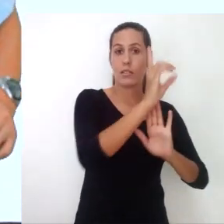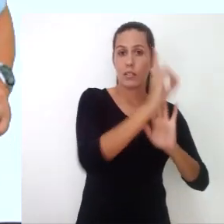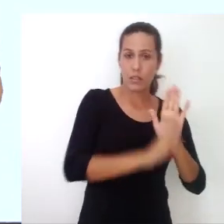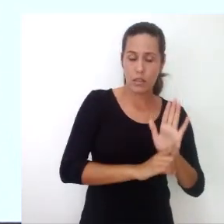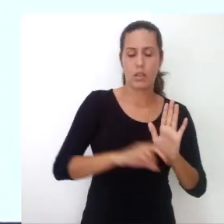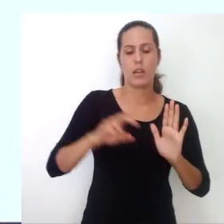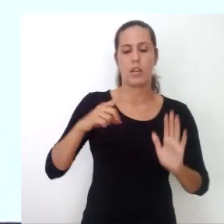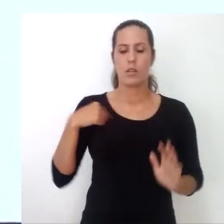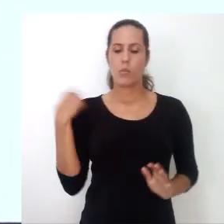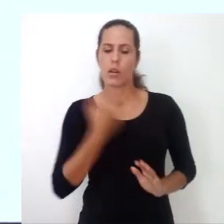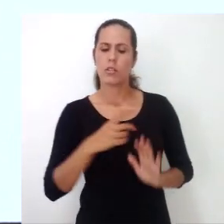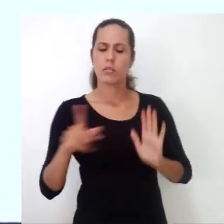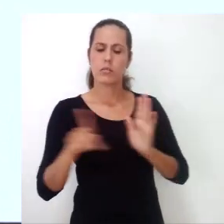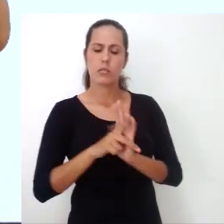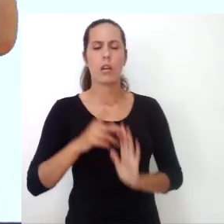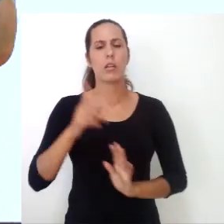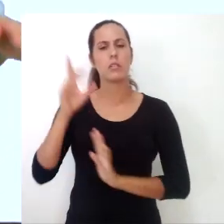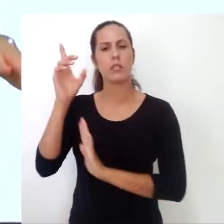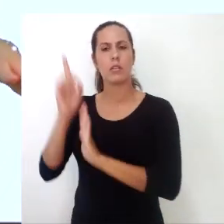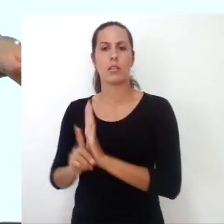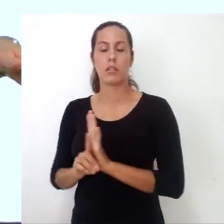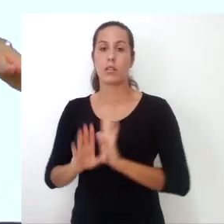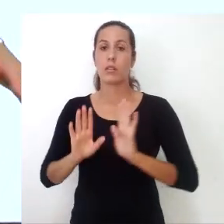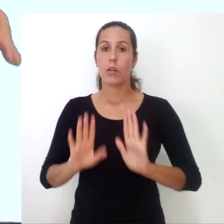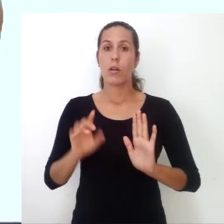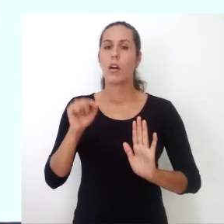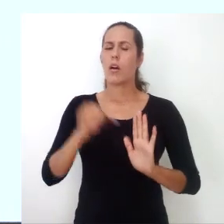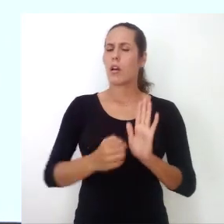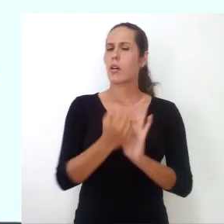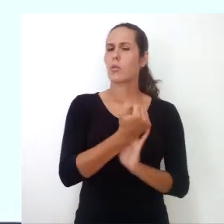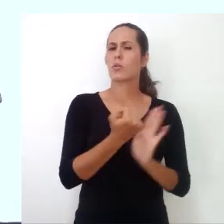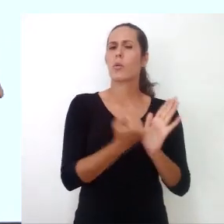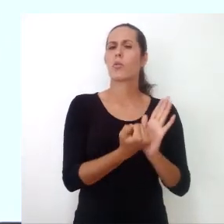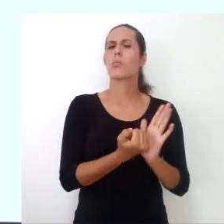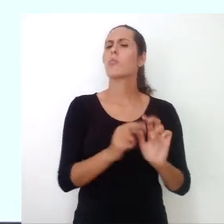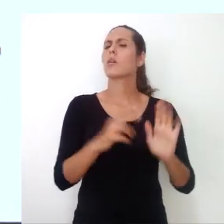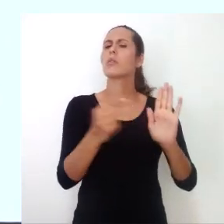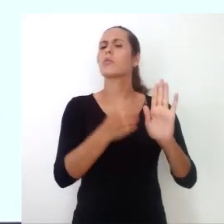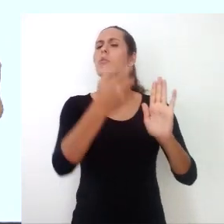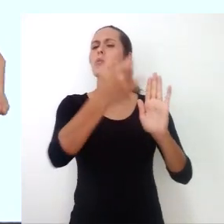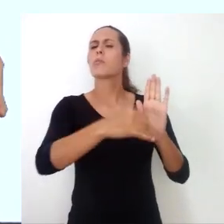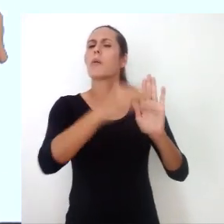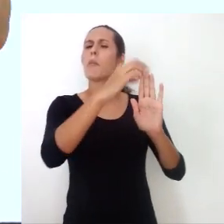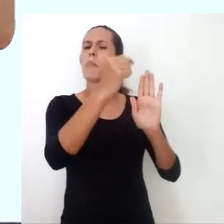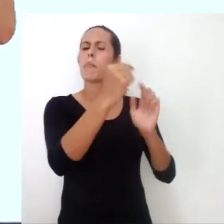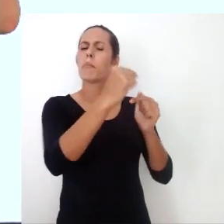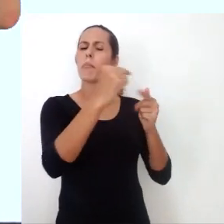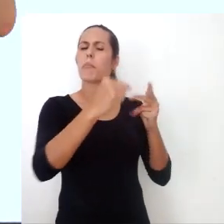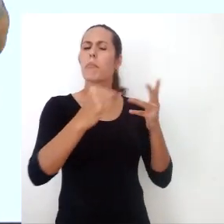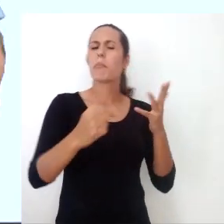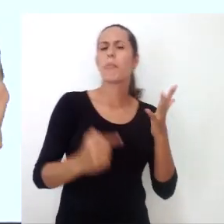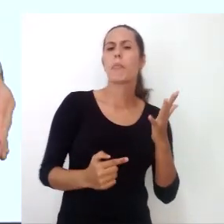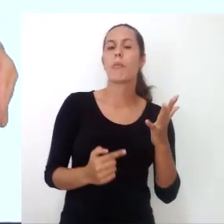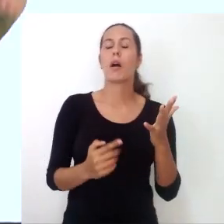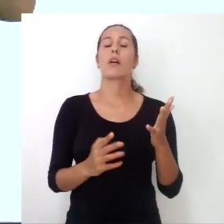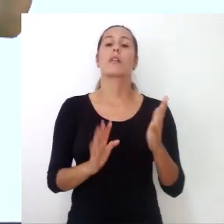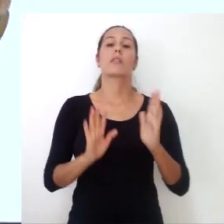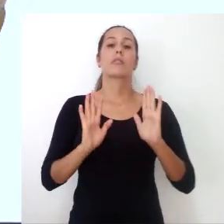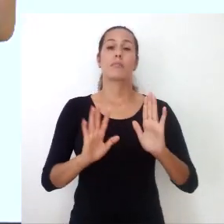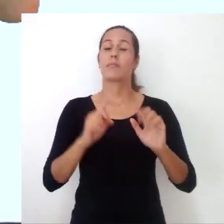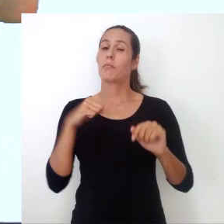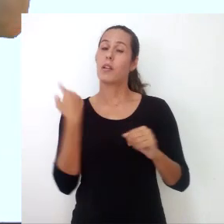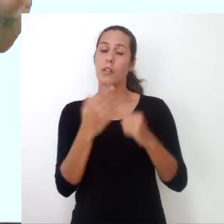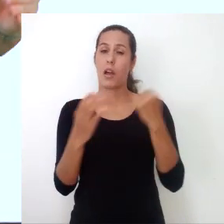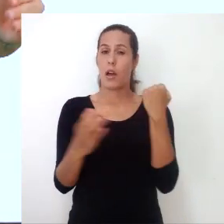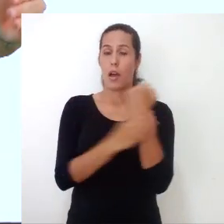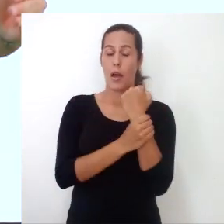a dignidade humana. Nós já observamos que é um documento que fala muito sobre isso, que vai assegurar a dignidade. Aliás, que